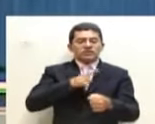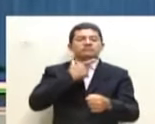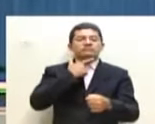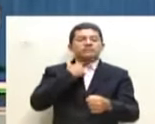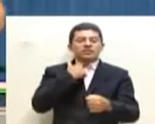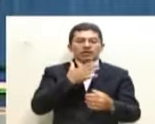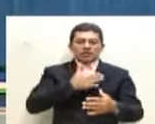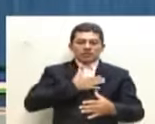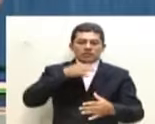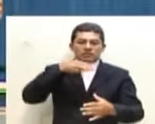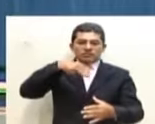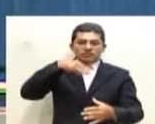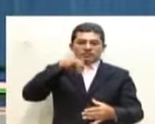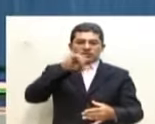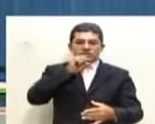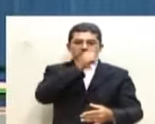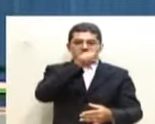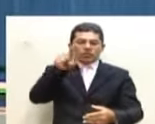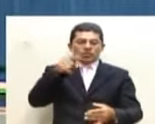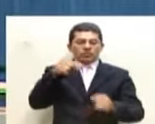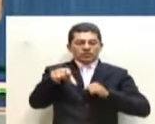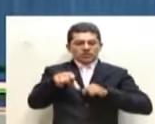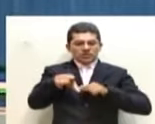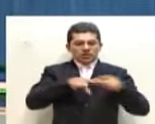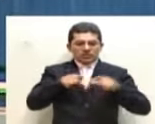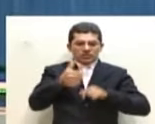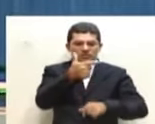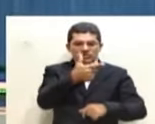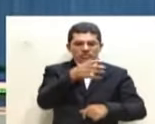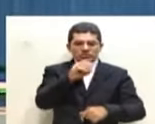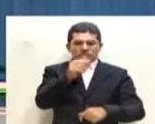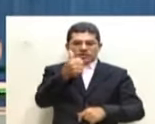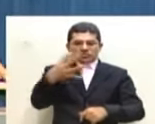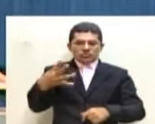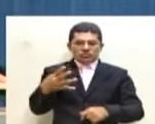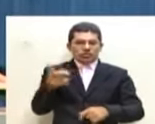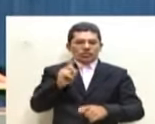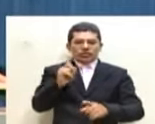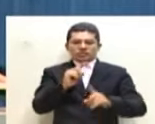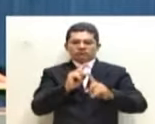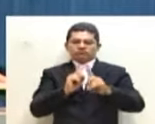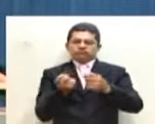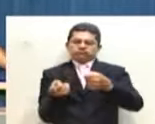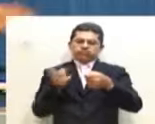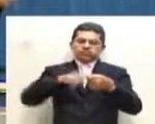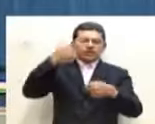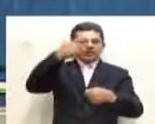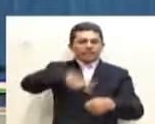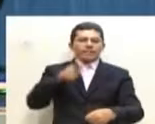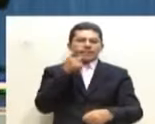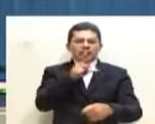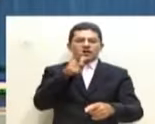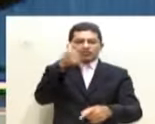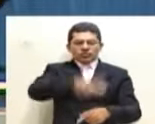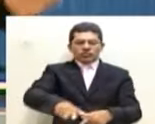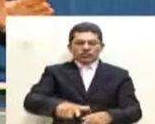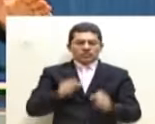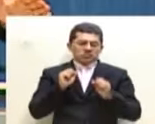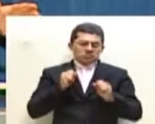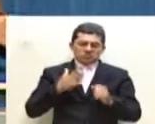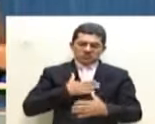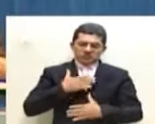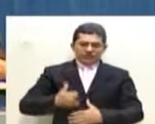minha missão nessa eleição de 2014 não era me reeleger deputado estadual. Essa poderia ser a minha